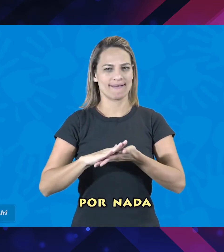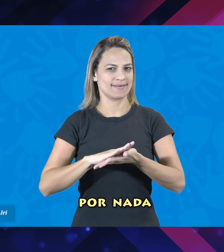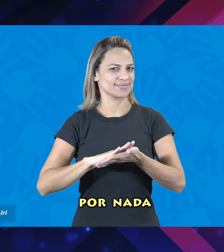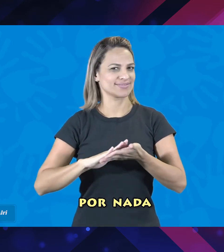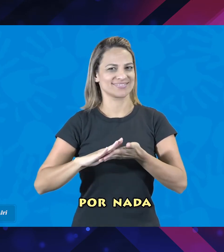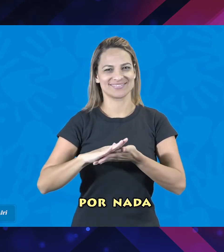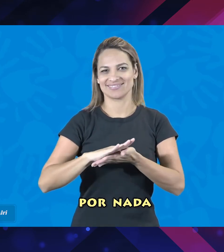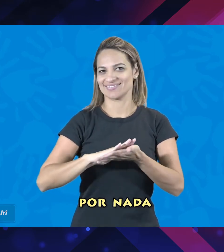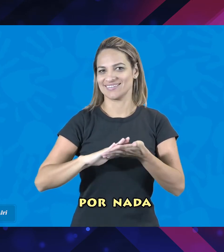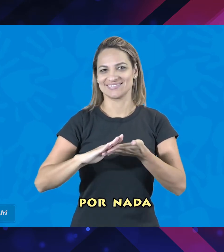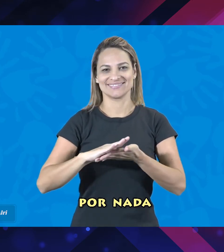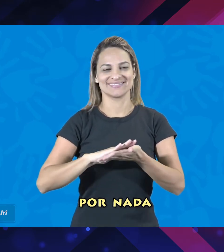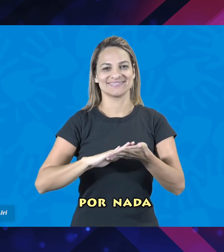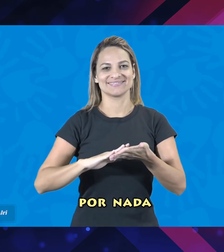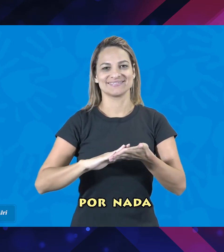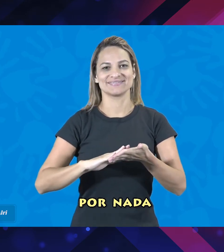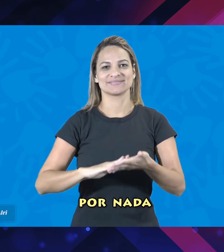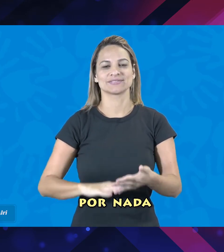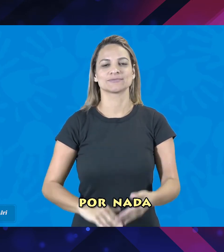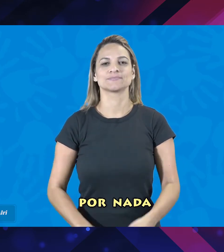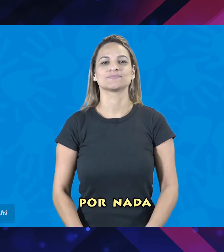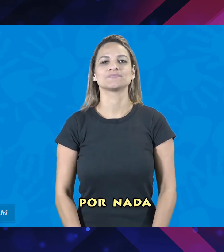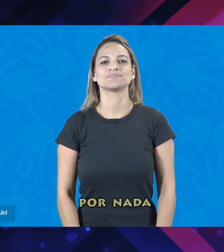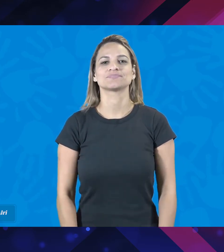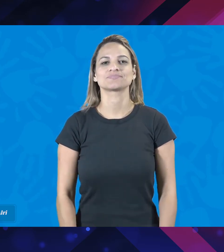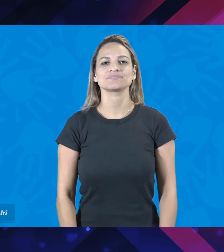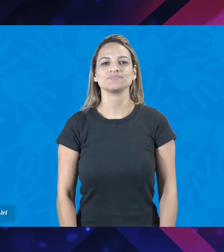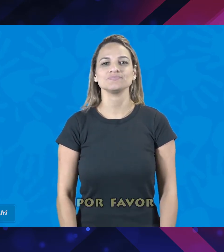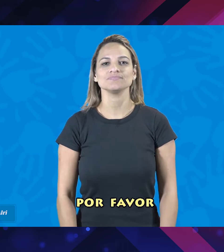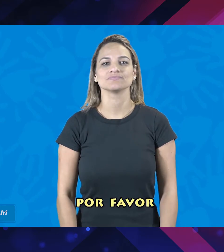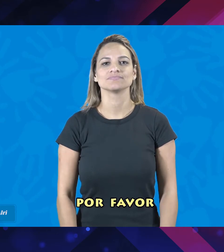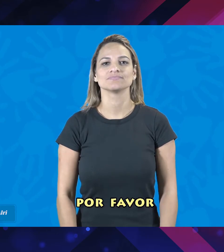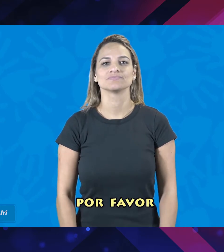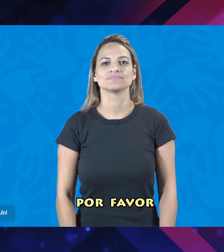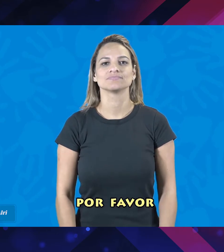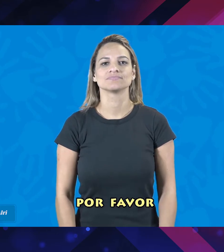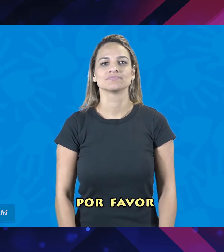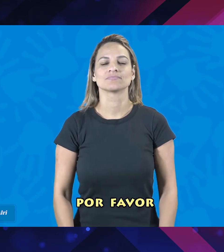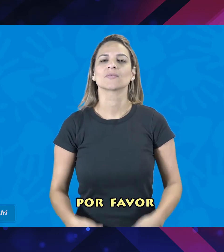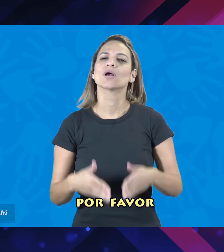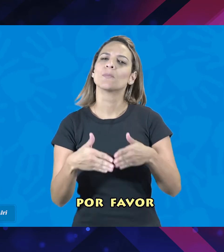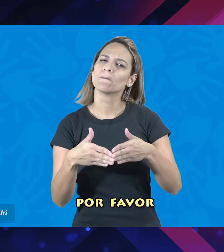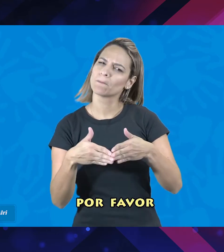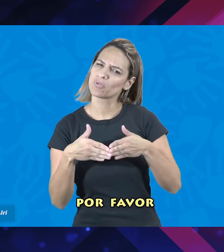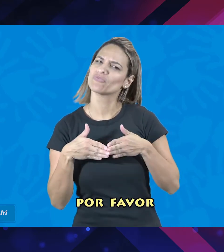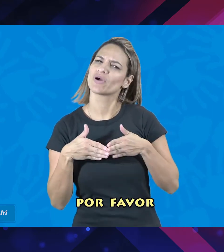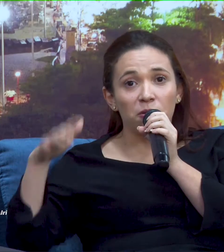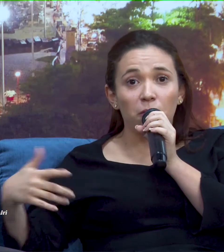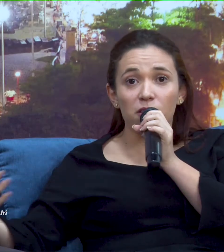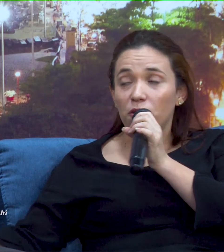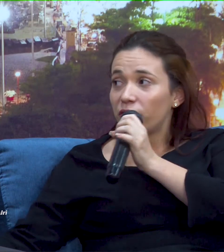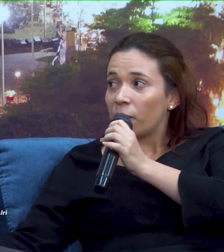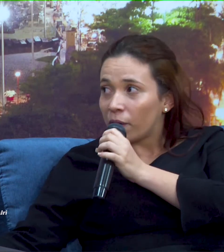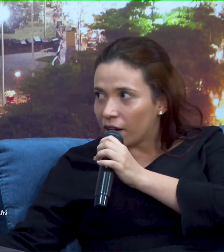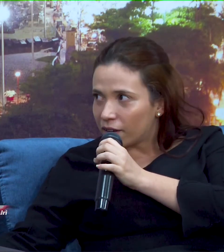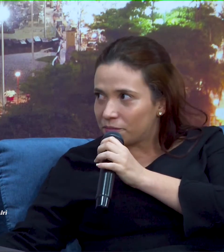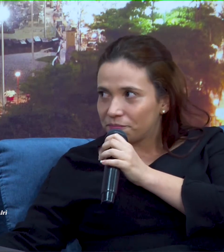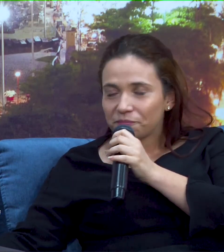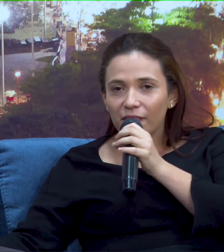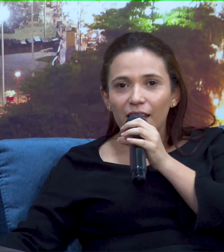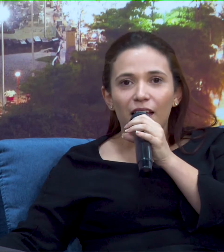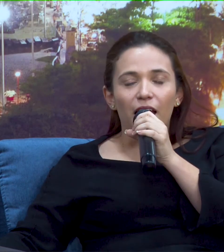intérprete de Libras Pronto Eu trabalho Como eu já disse Eu trabalho como intérprete de Libras Mas eu também sou